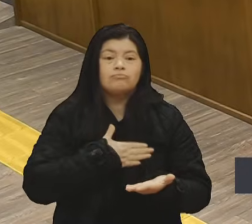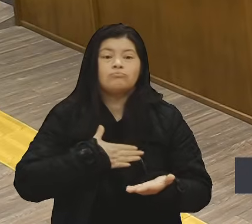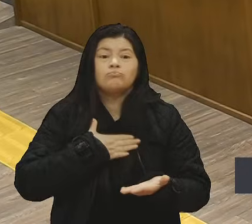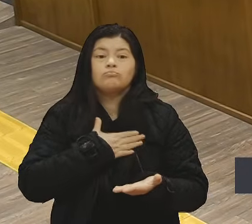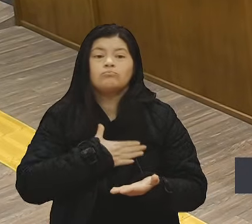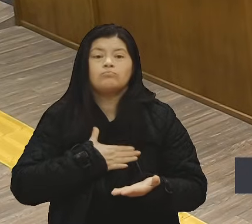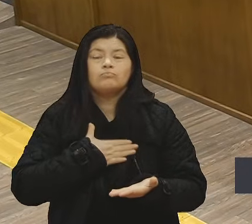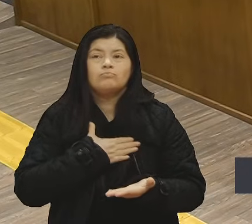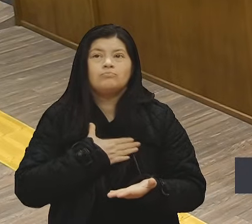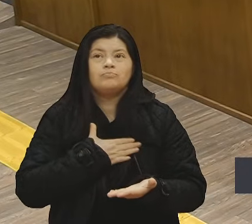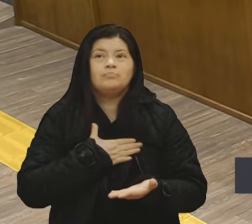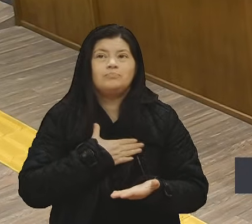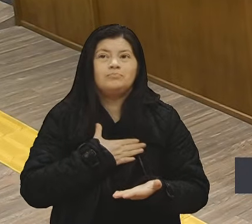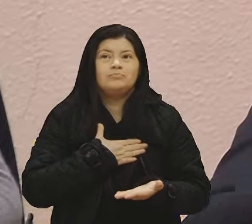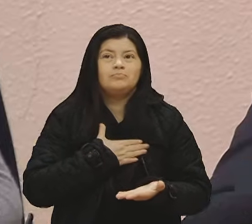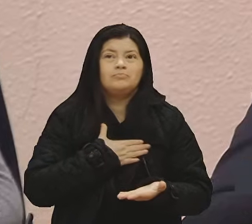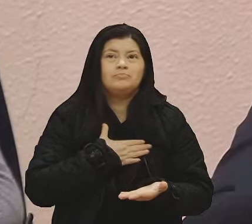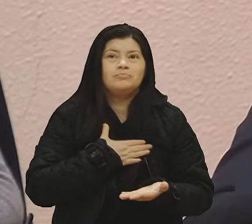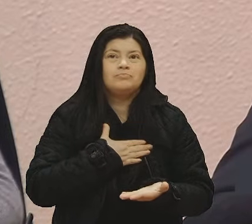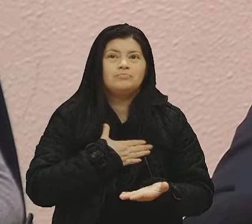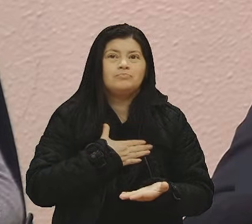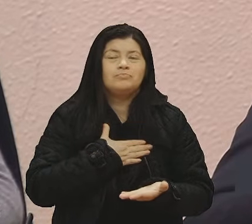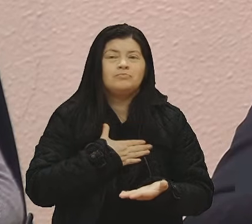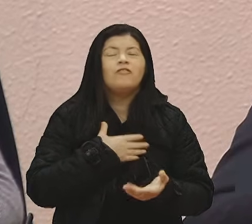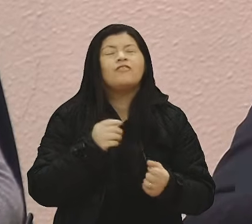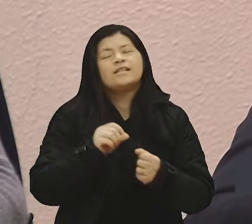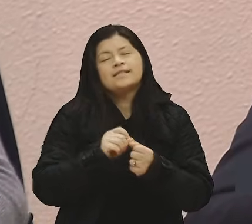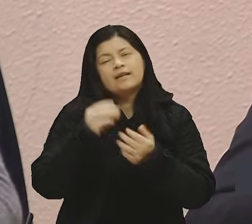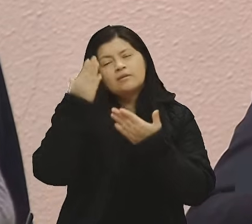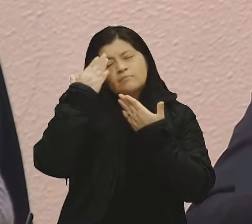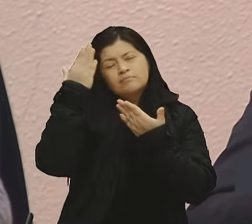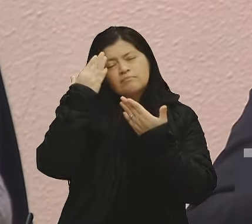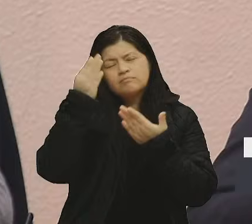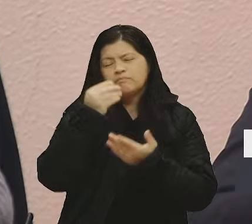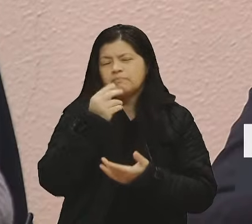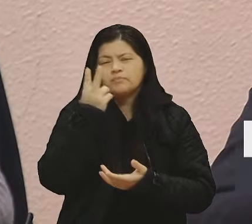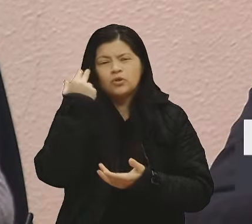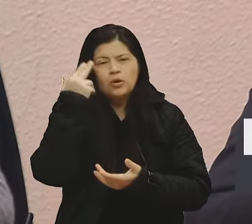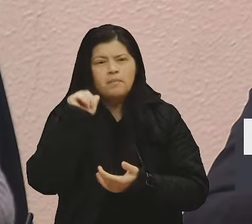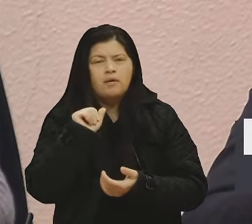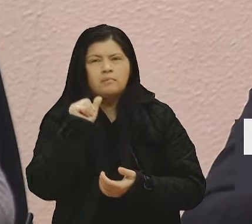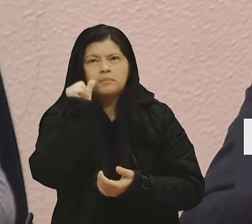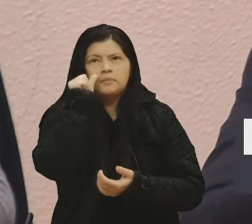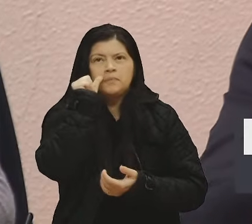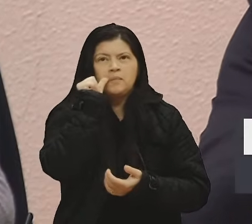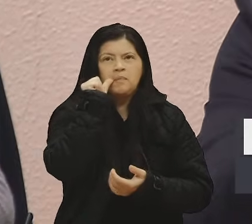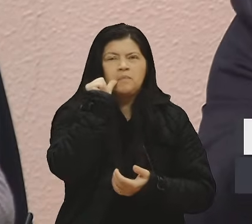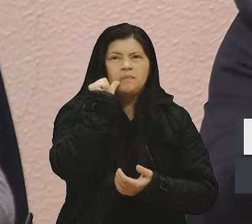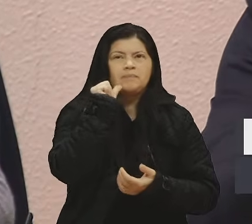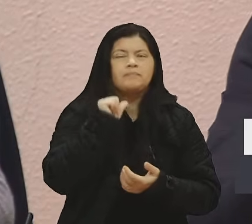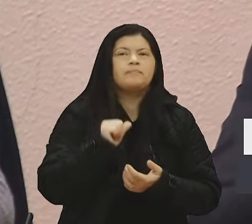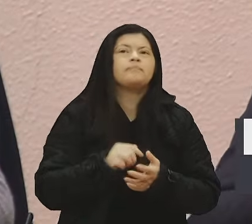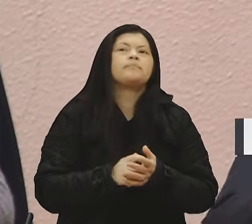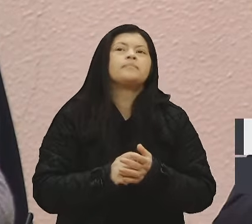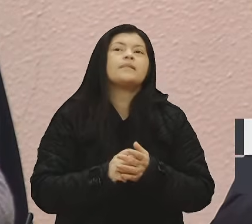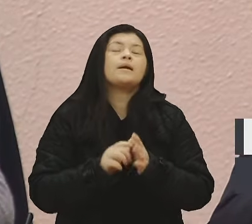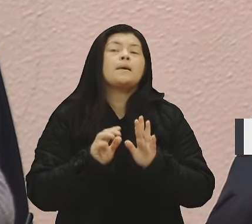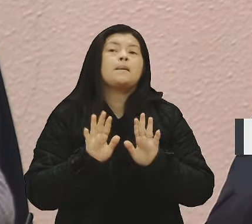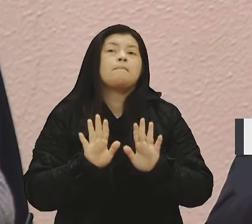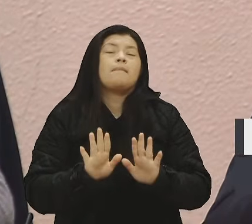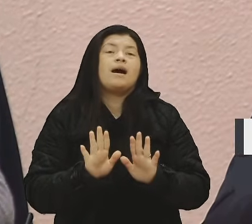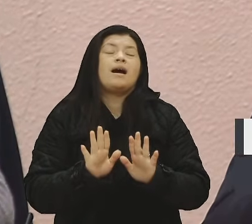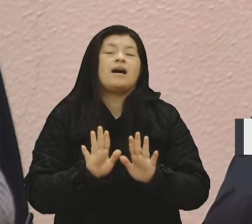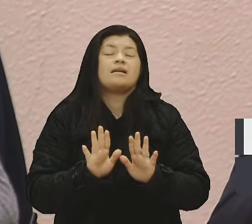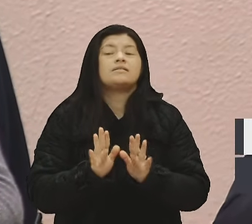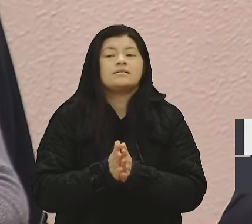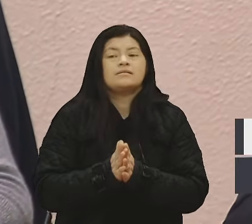gostaria de encerrar fazendo um agradecimento tradicional, mas infelizmente o governo Leite e a